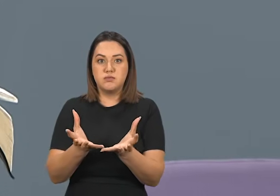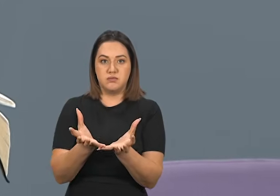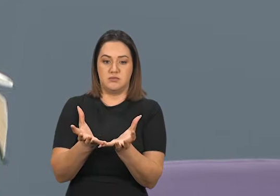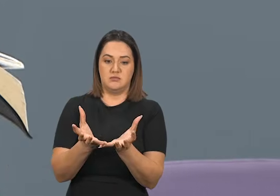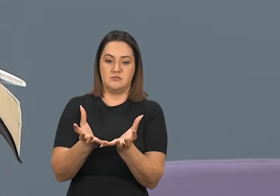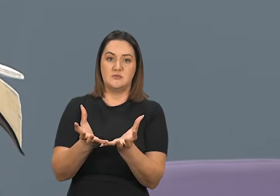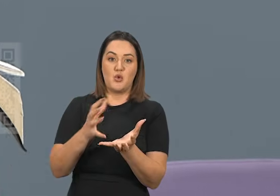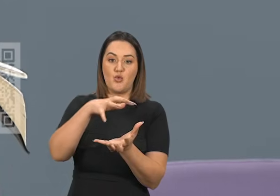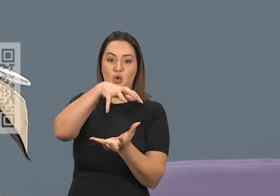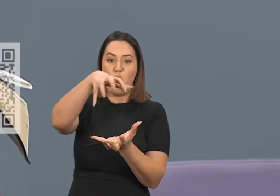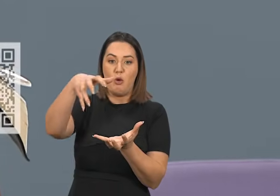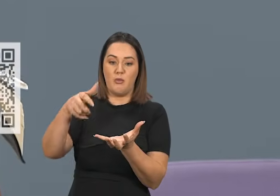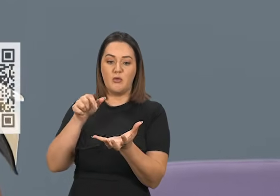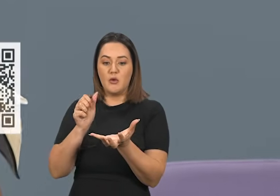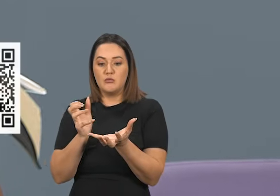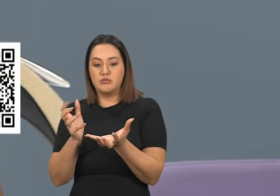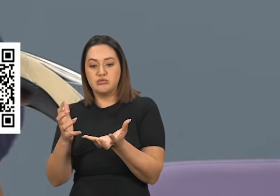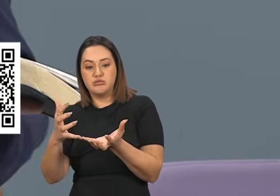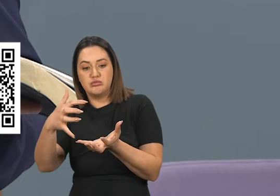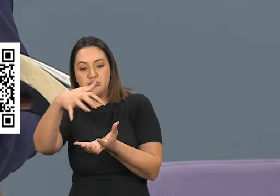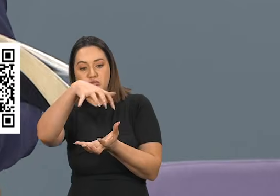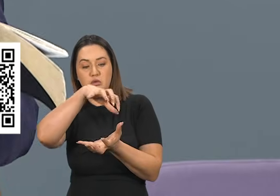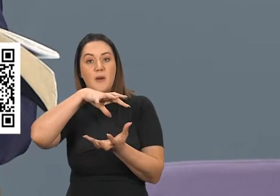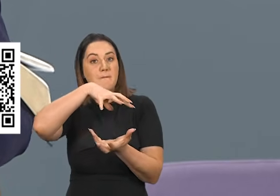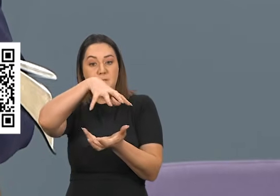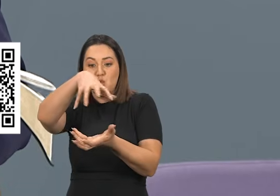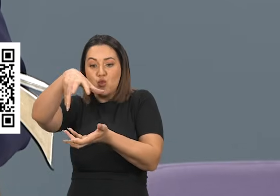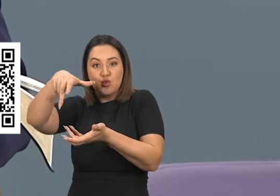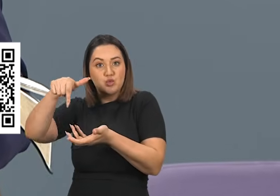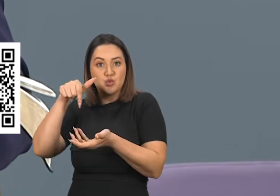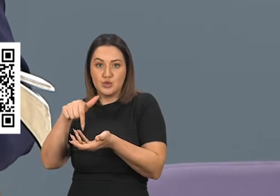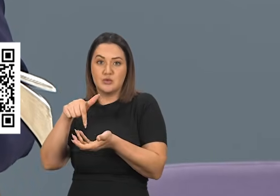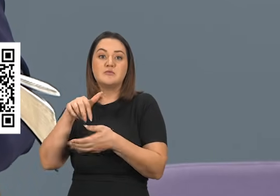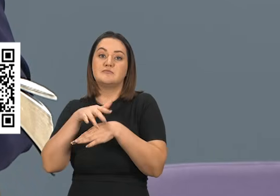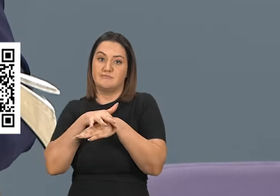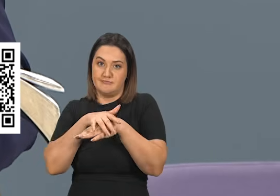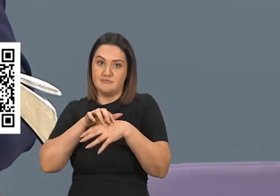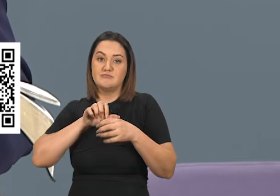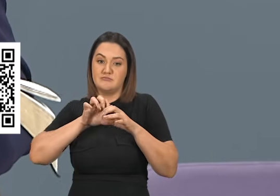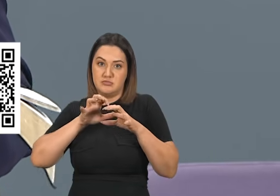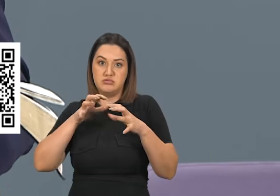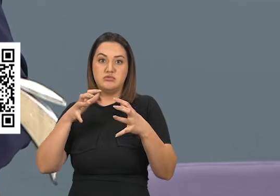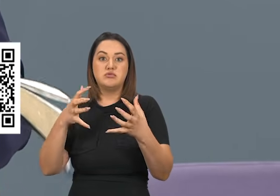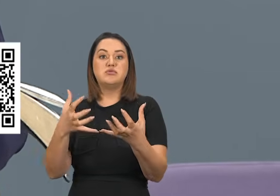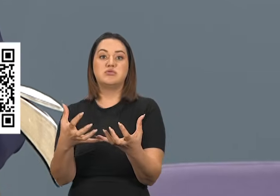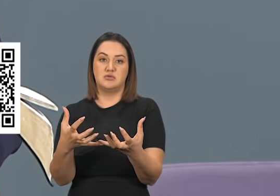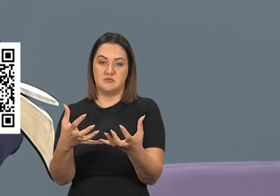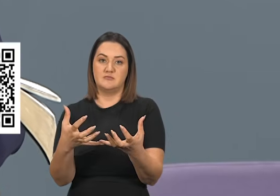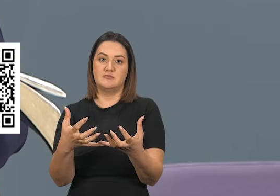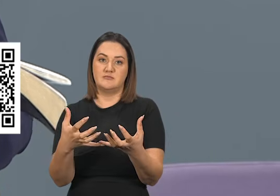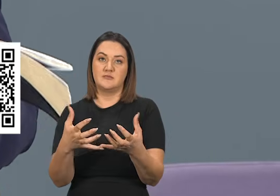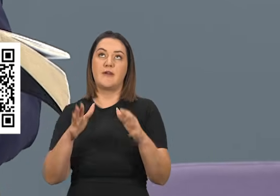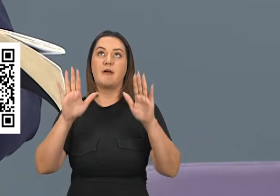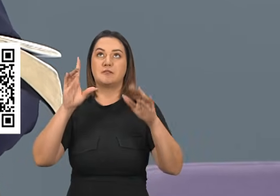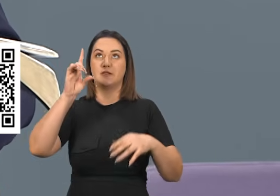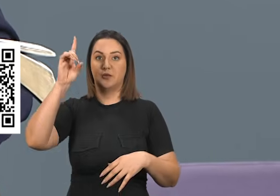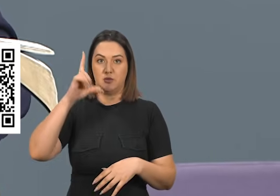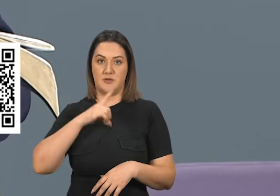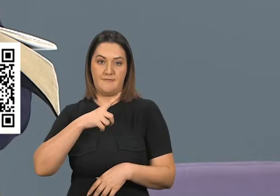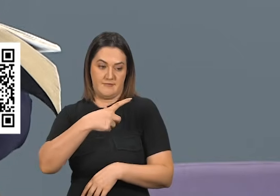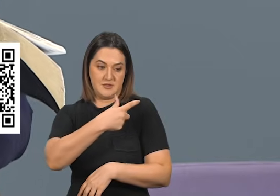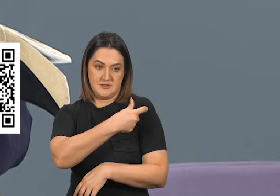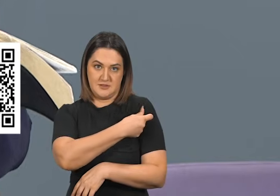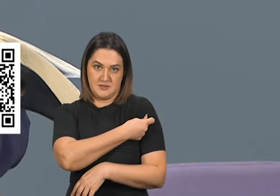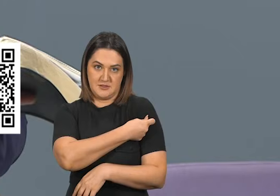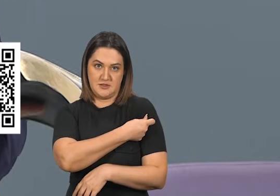globais, mundiais. E hoje o mundo inteiro está nessa situação terrível. Ainda bem que está surgindo